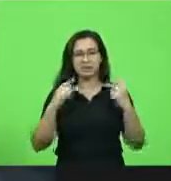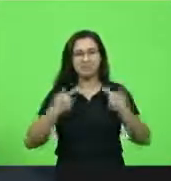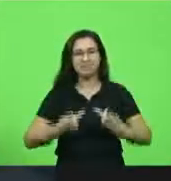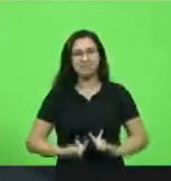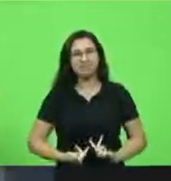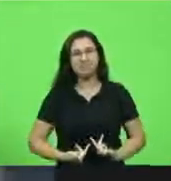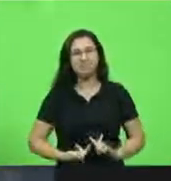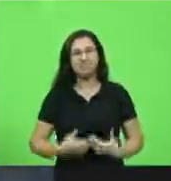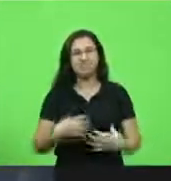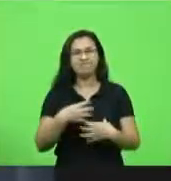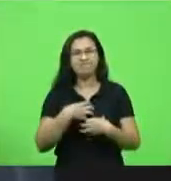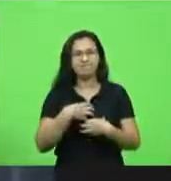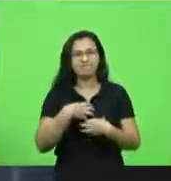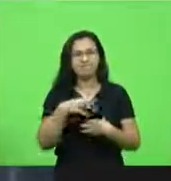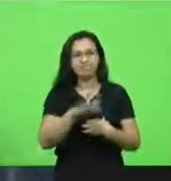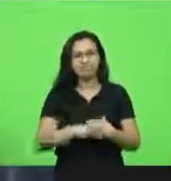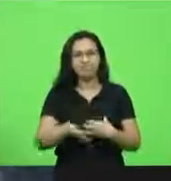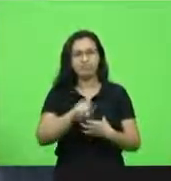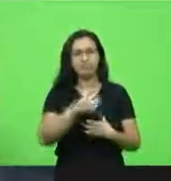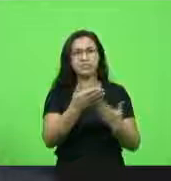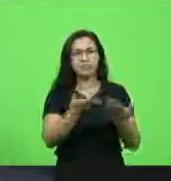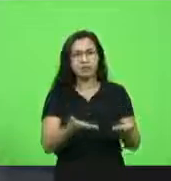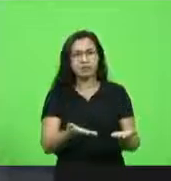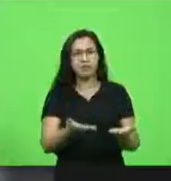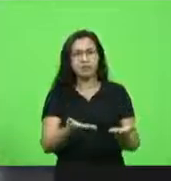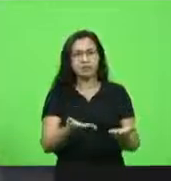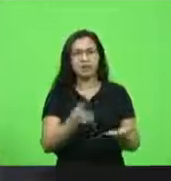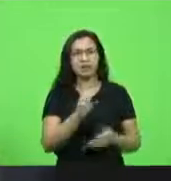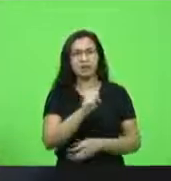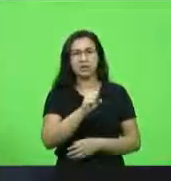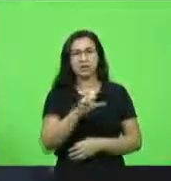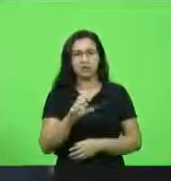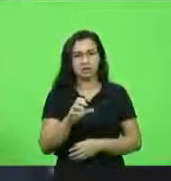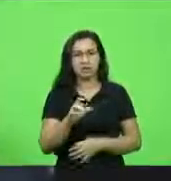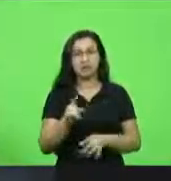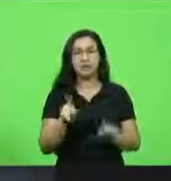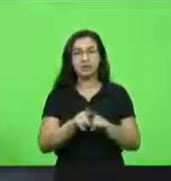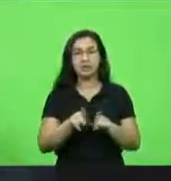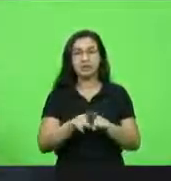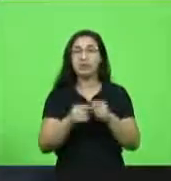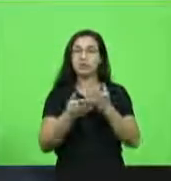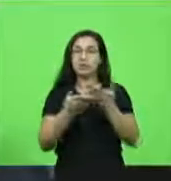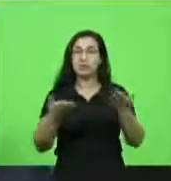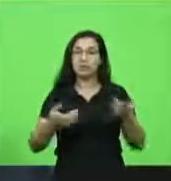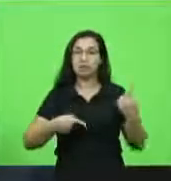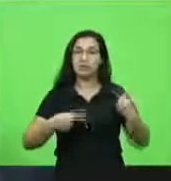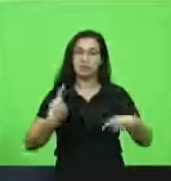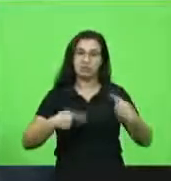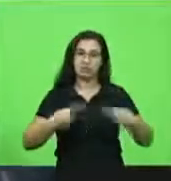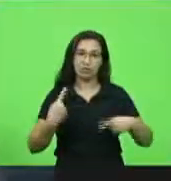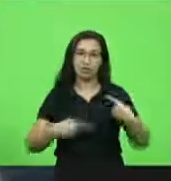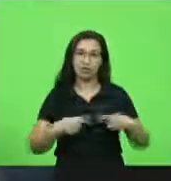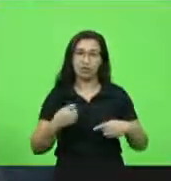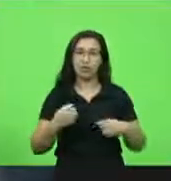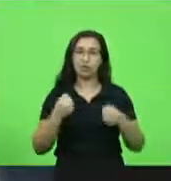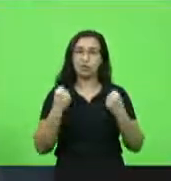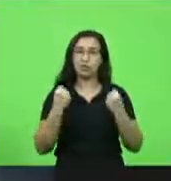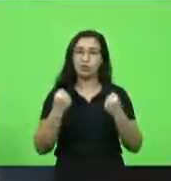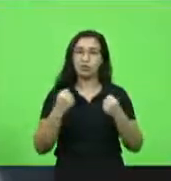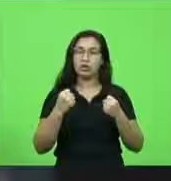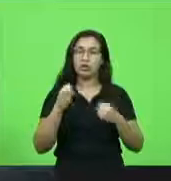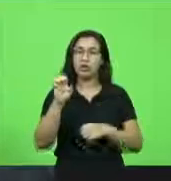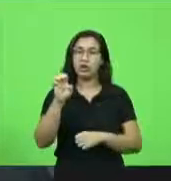não só a sociedade catarinense, mas busco sensibilizar os parlamentares, o Poder Executivo, o Judiciário, para que a gente